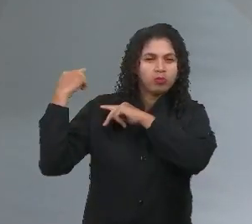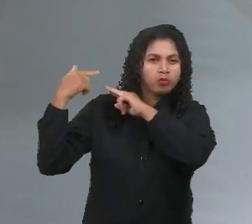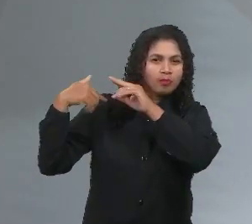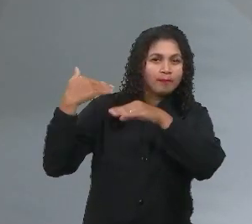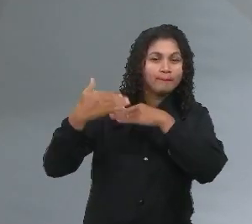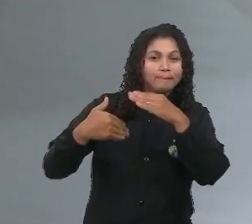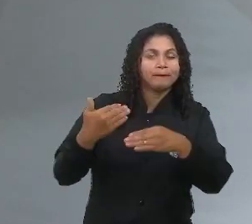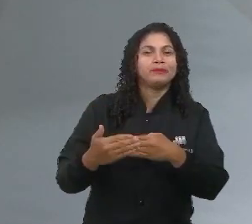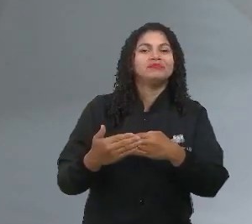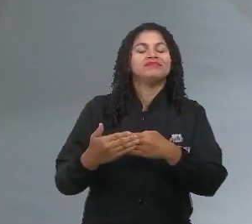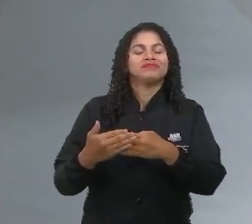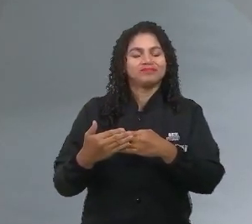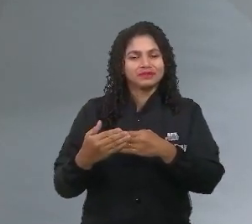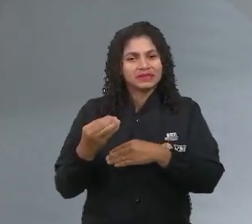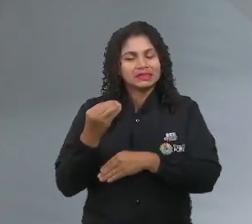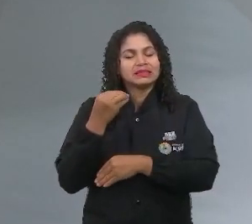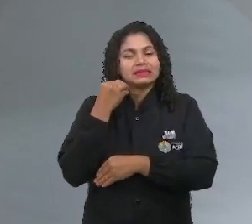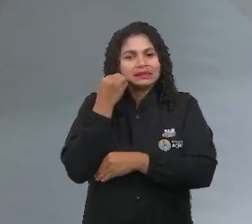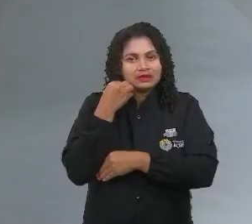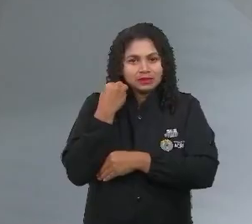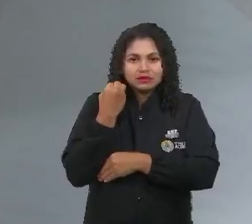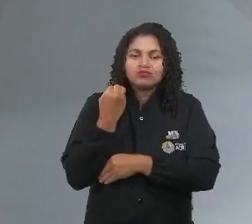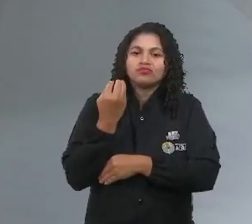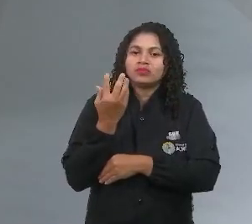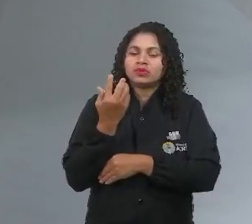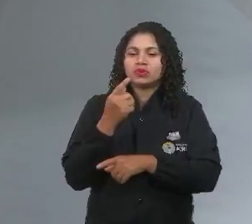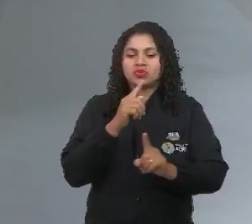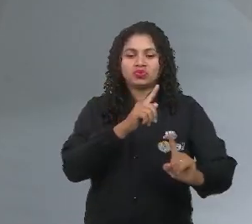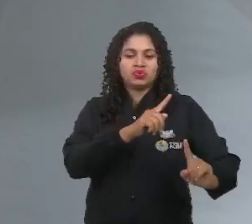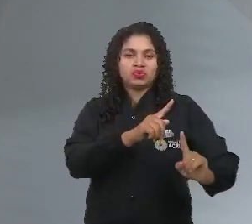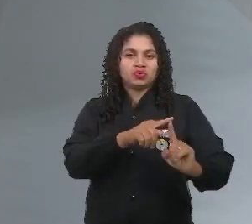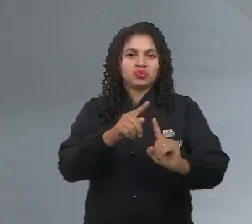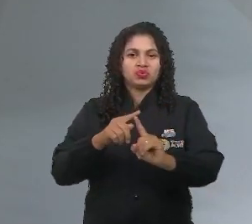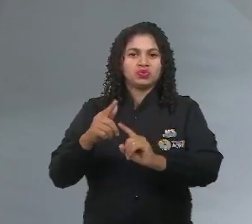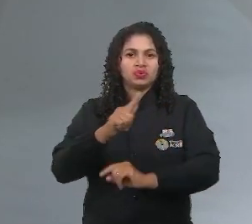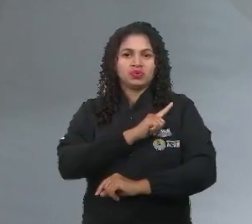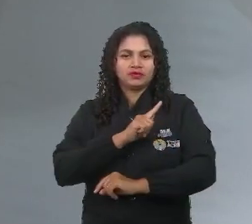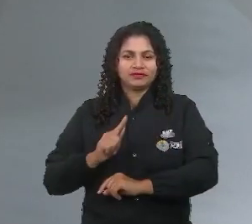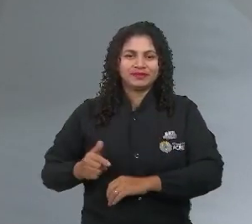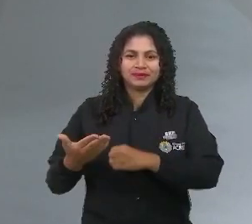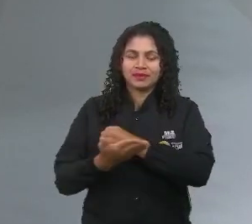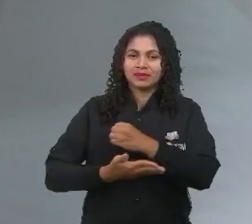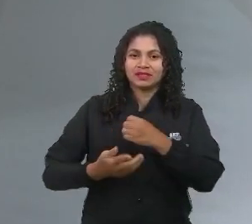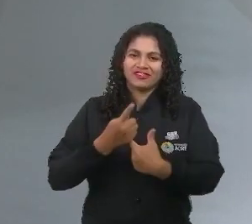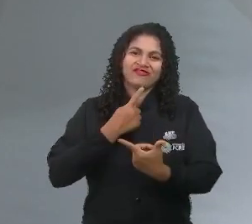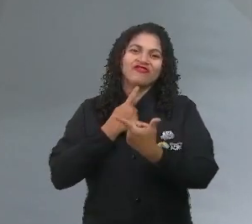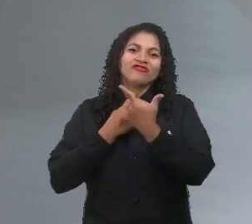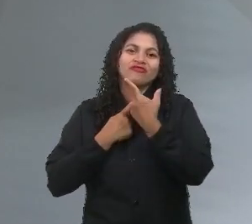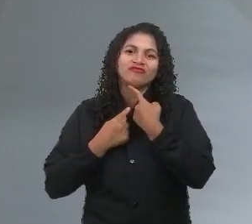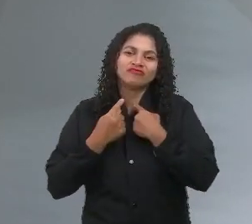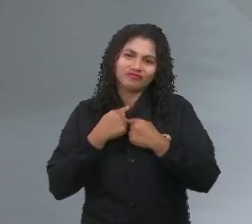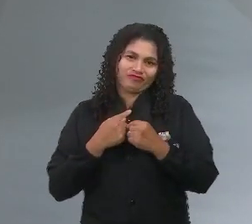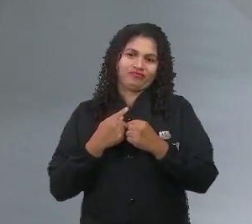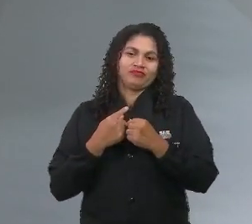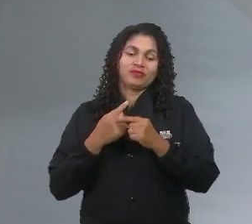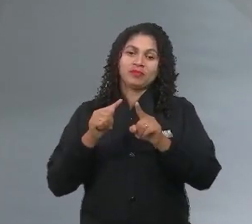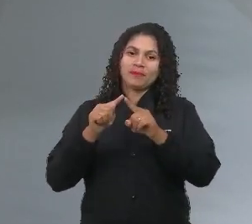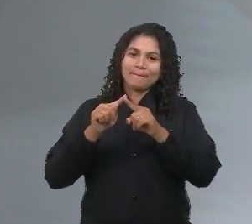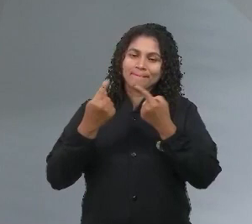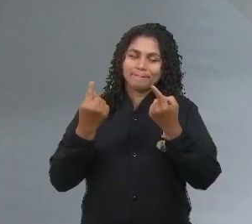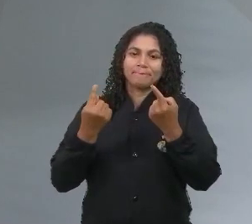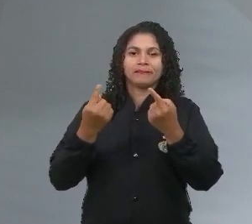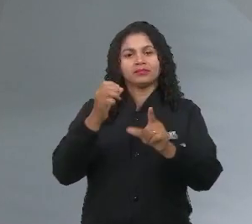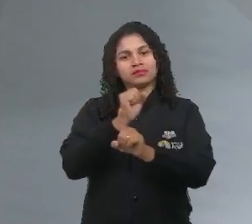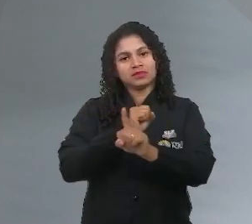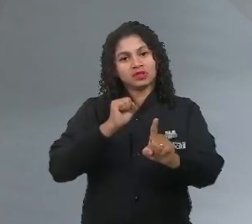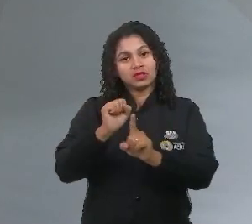de governo, baseado na vontade. Mas como a sociedade ela é dinâmica, nós tivemos essa evolução